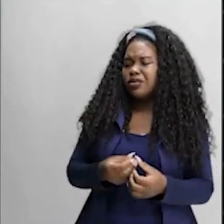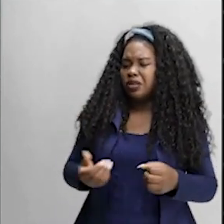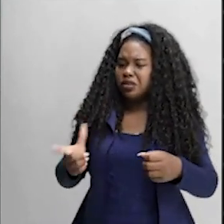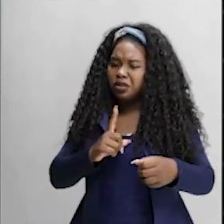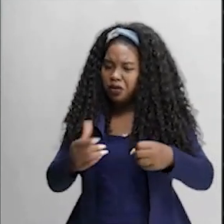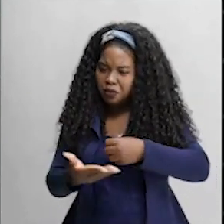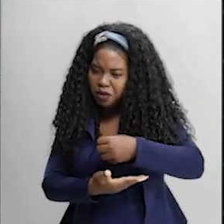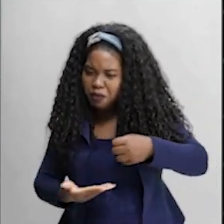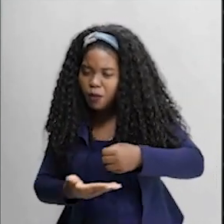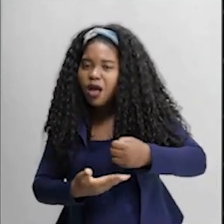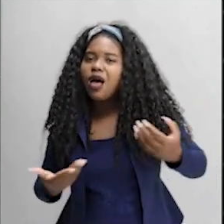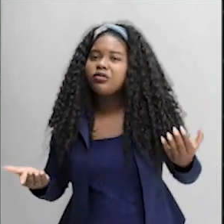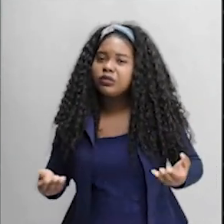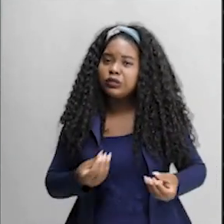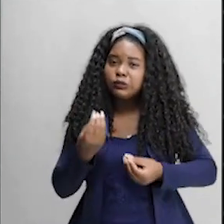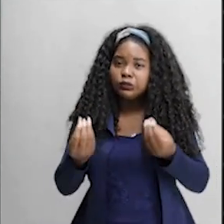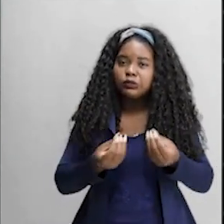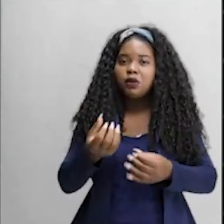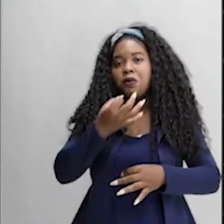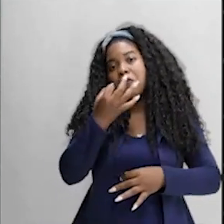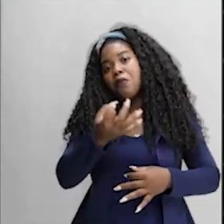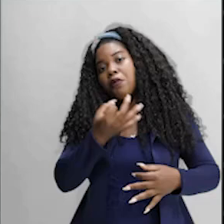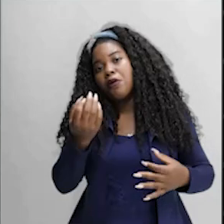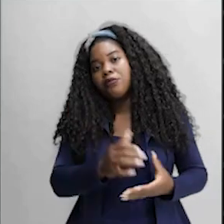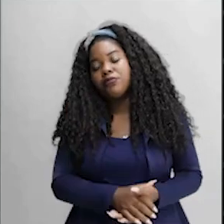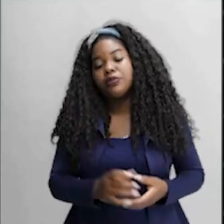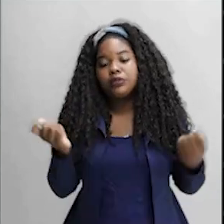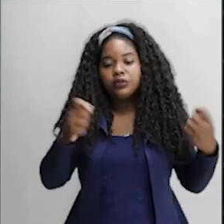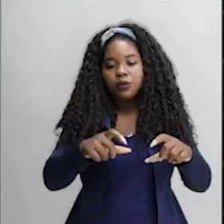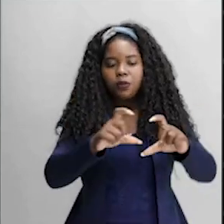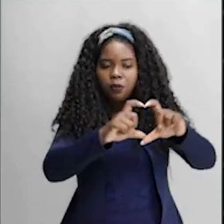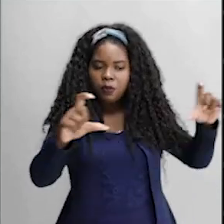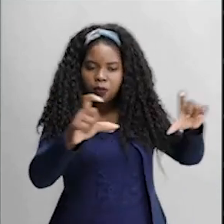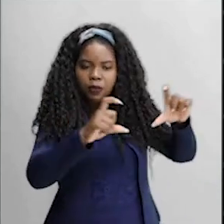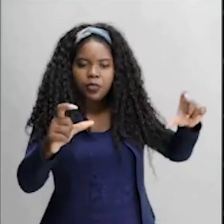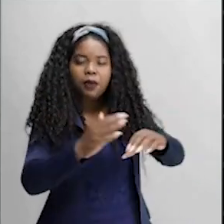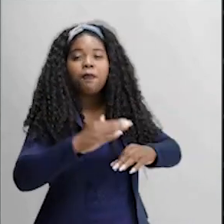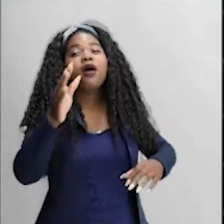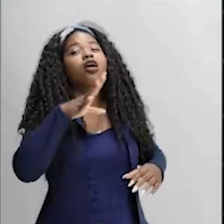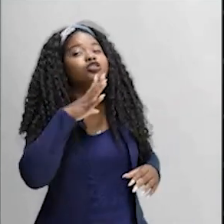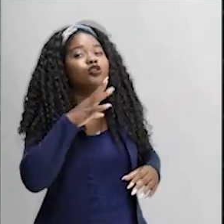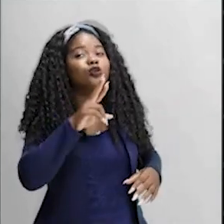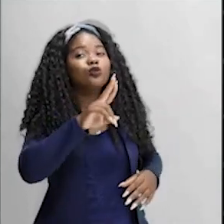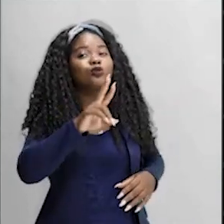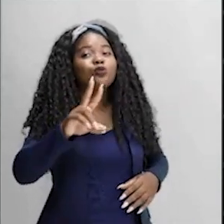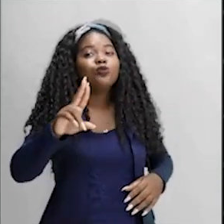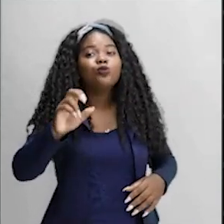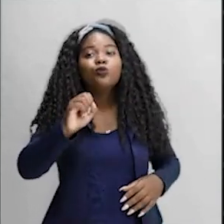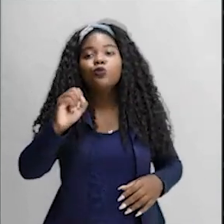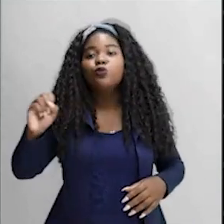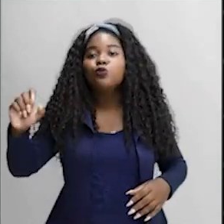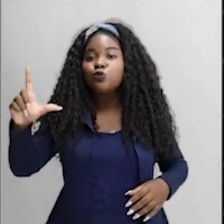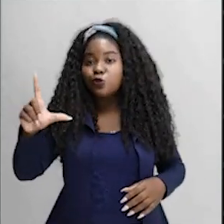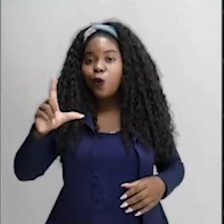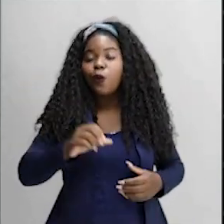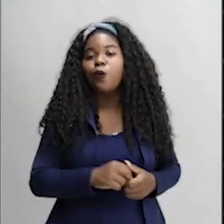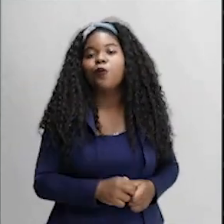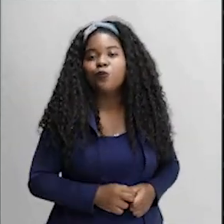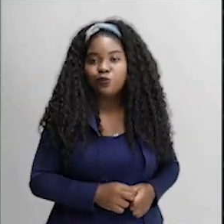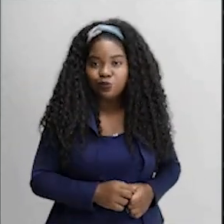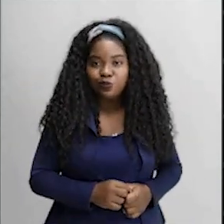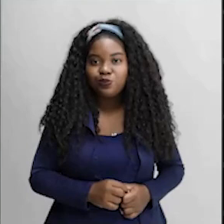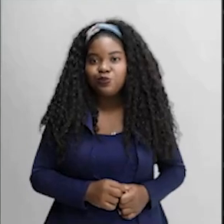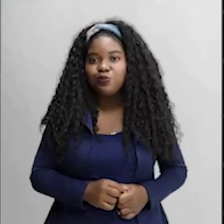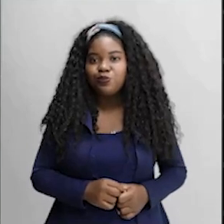senhor me dizer aí que eu possa argumentar também? Você pode pegar a frase, uma das frases mais conhecidas do Rousseau no Contrato Social,